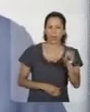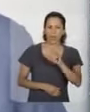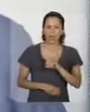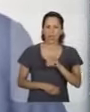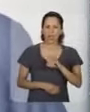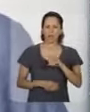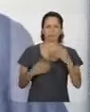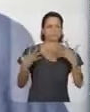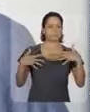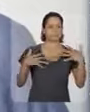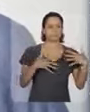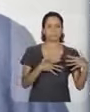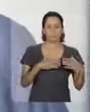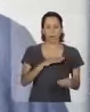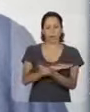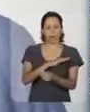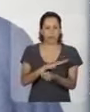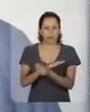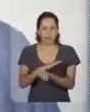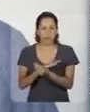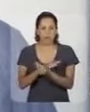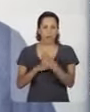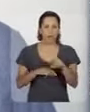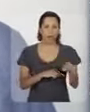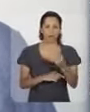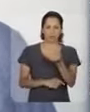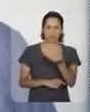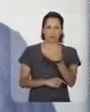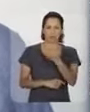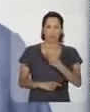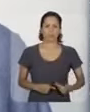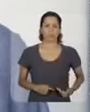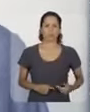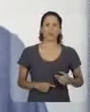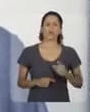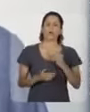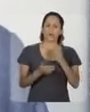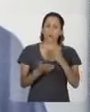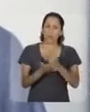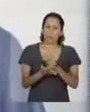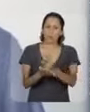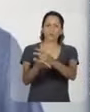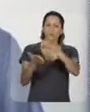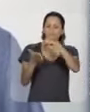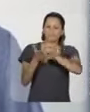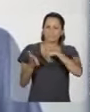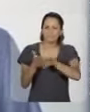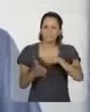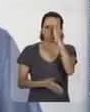dos desvios do dinheiro público. Continuo lutando por um Brasil limpo.